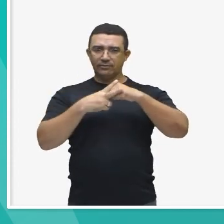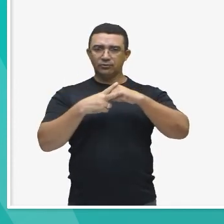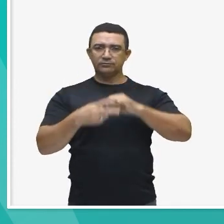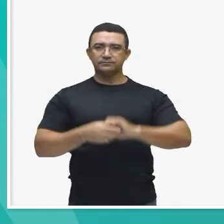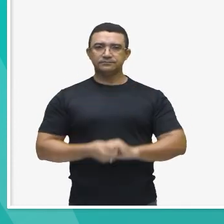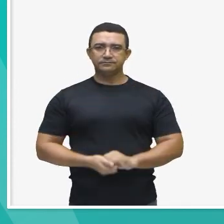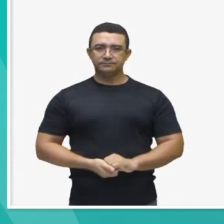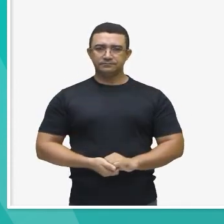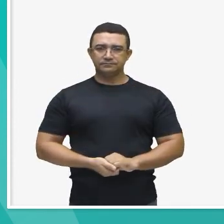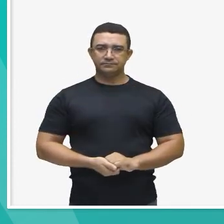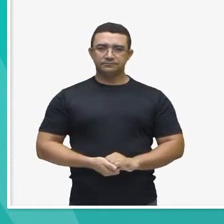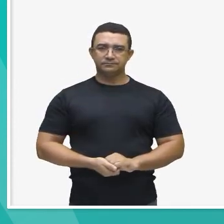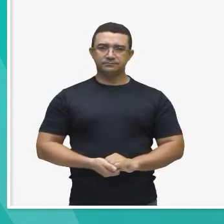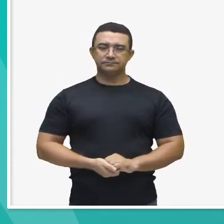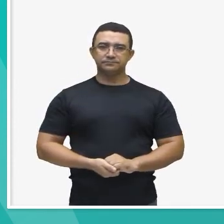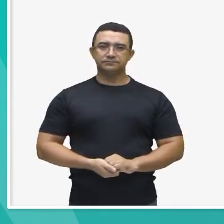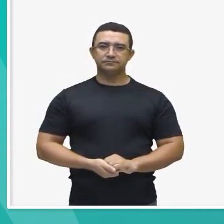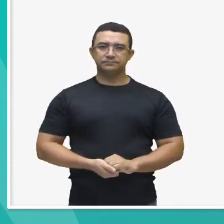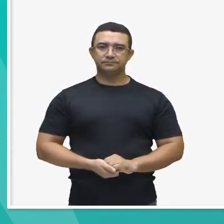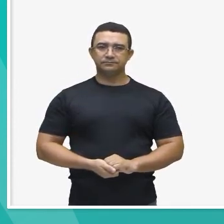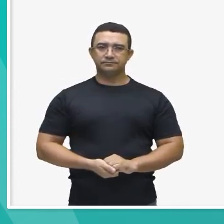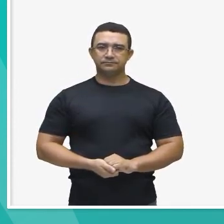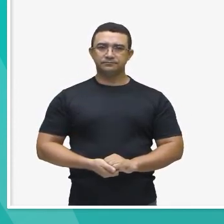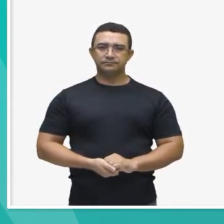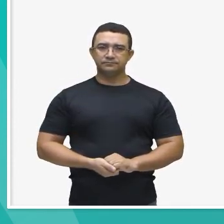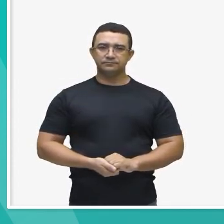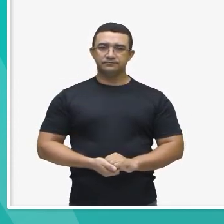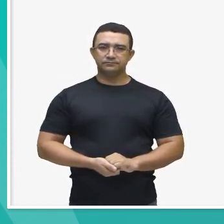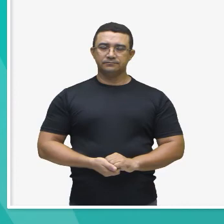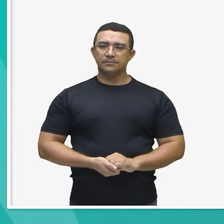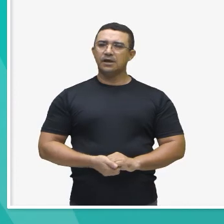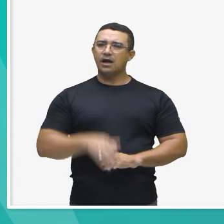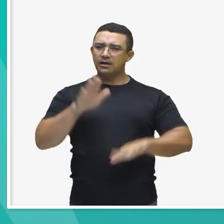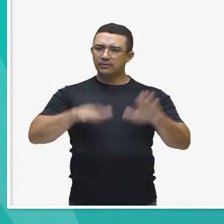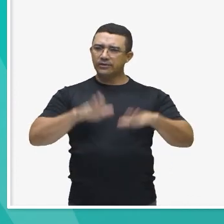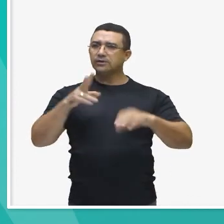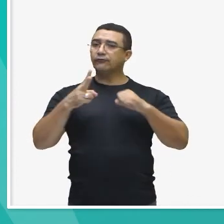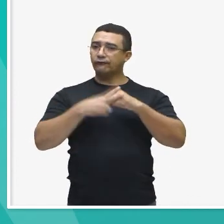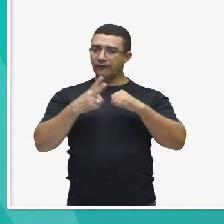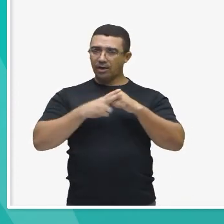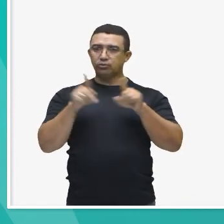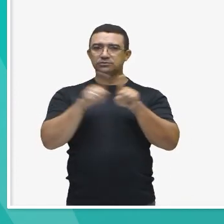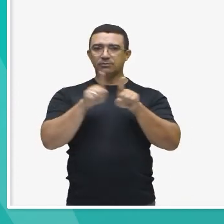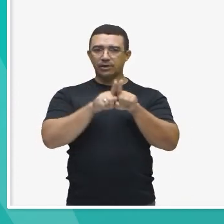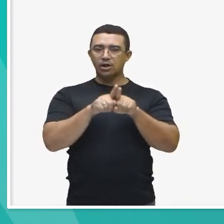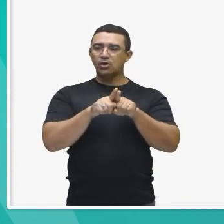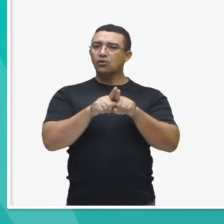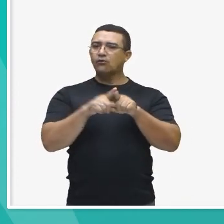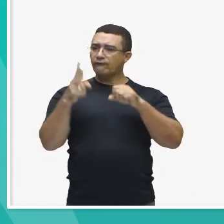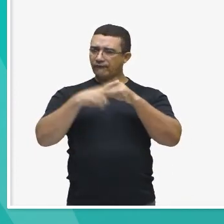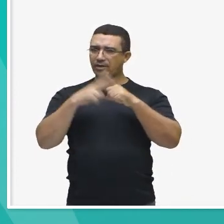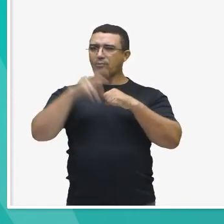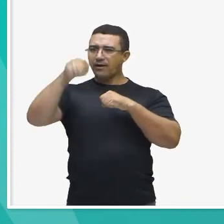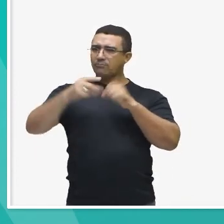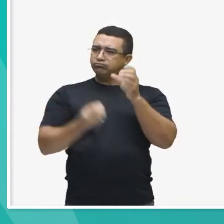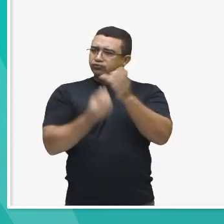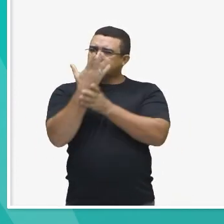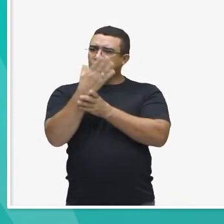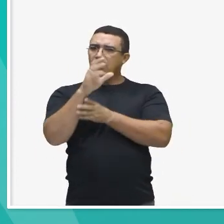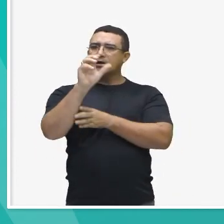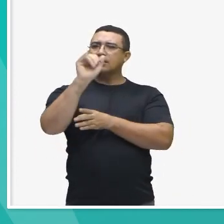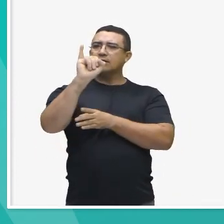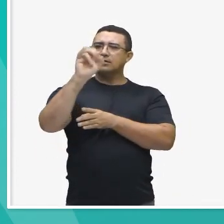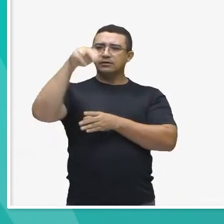ó. Orgulhar-me-ei. E geralmente esses verbos, eles estão na forma do infinitivo, tá, gente? A